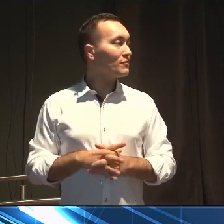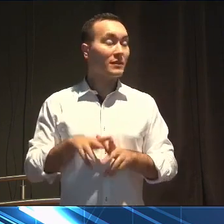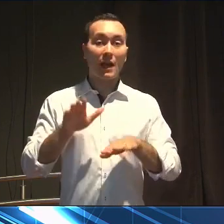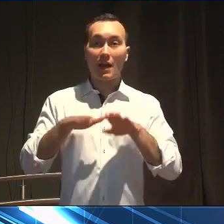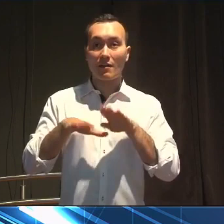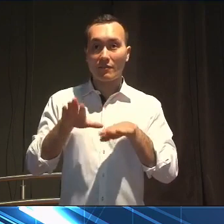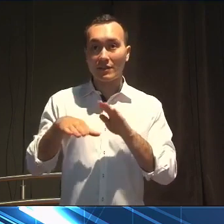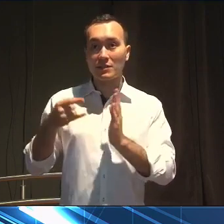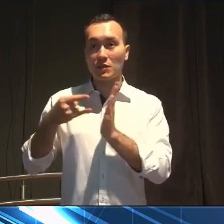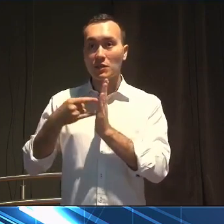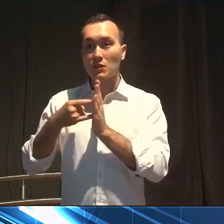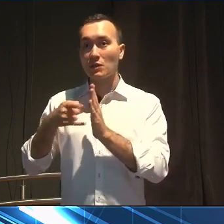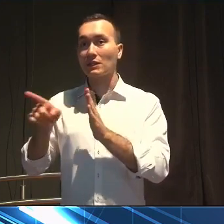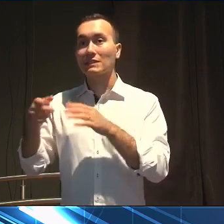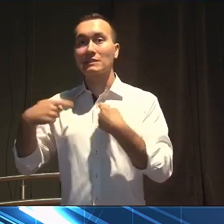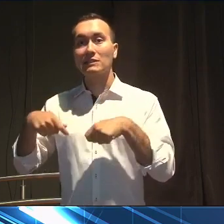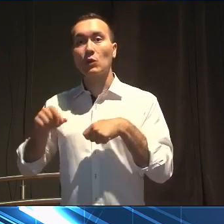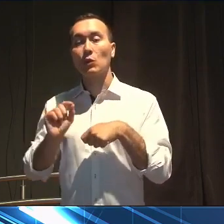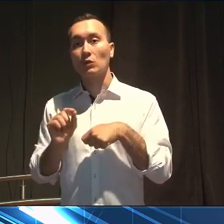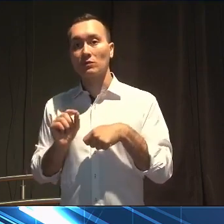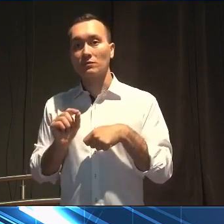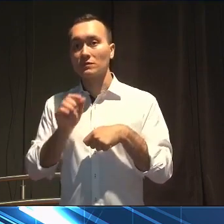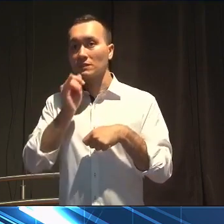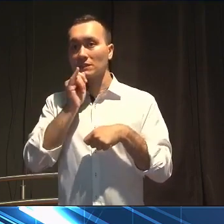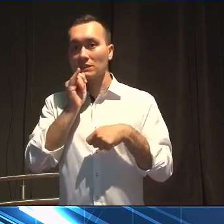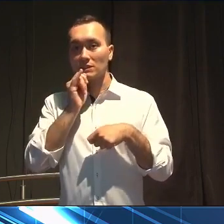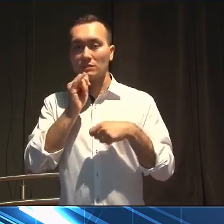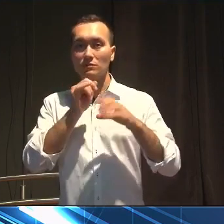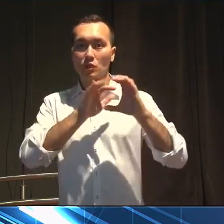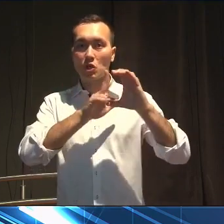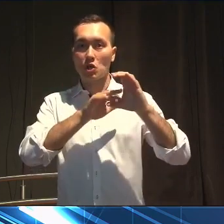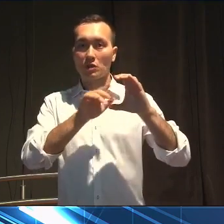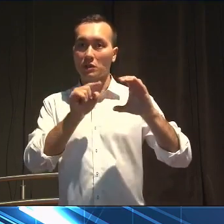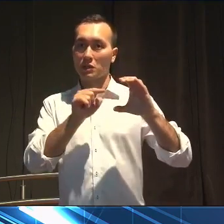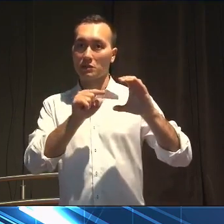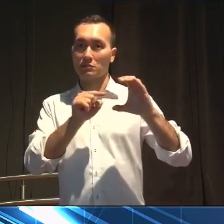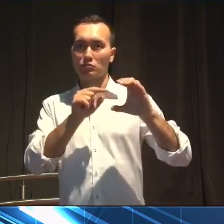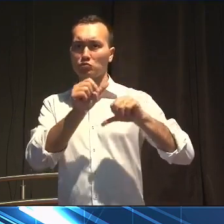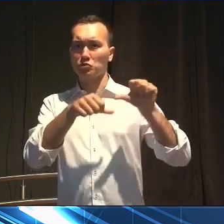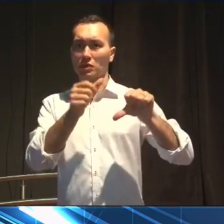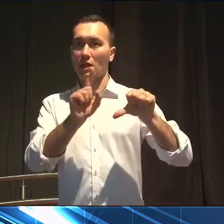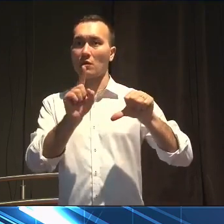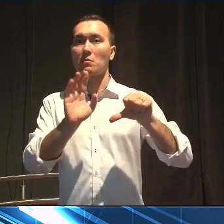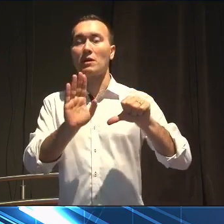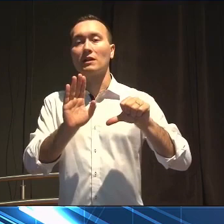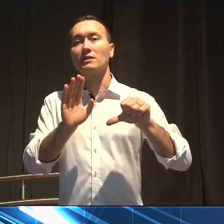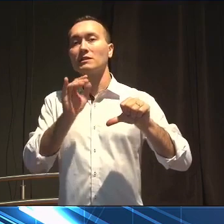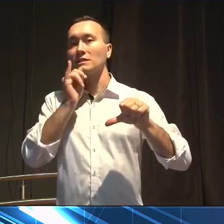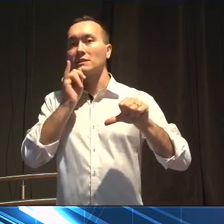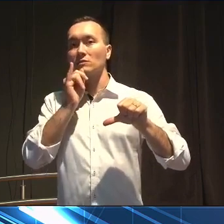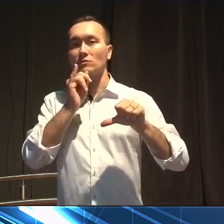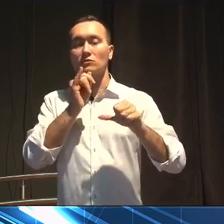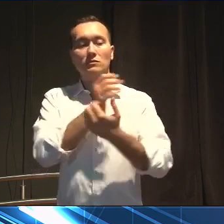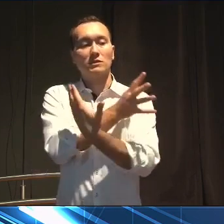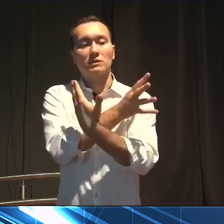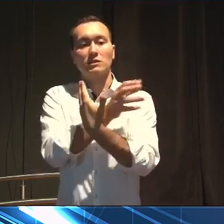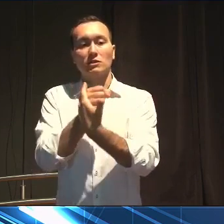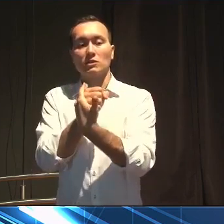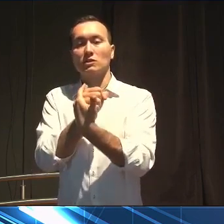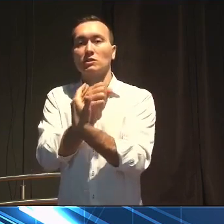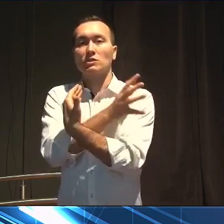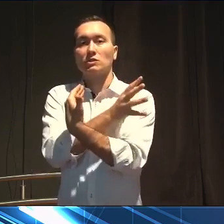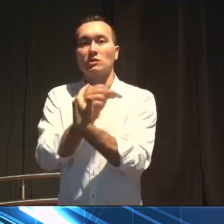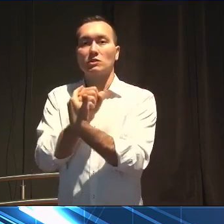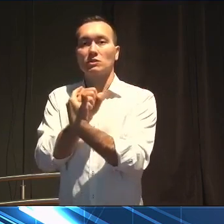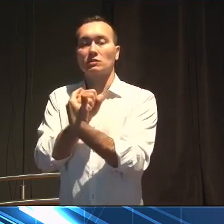import. Não toca no código, troca o import, ao invés de ser import pandas SPD, coloca lá